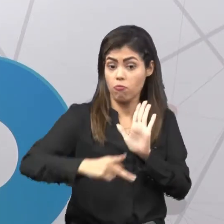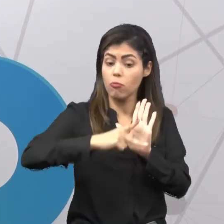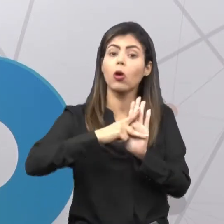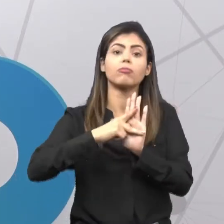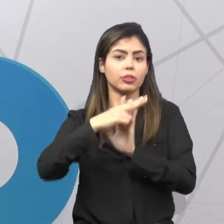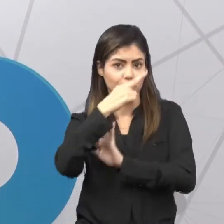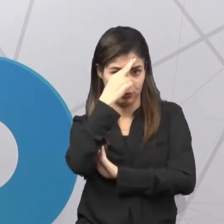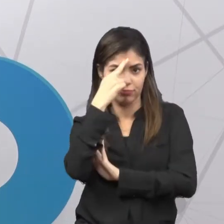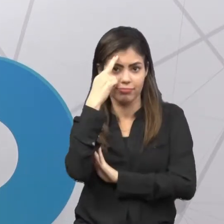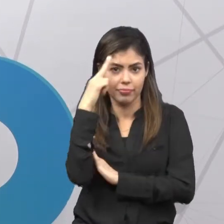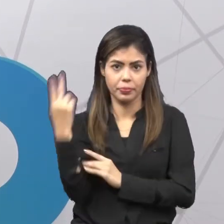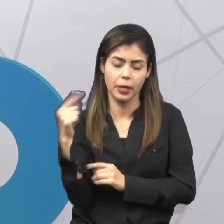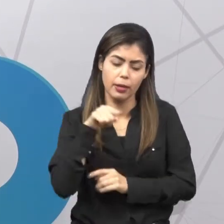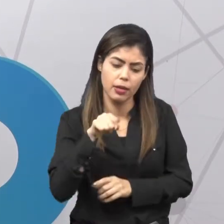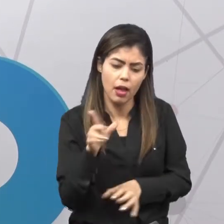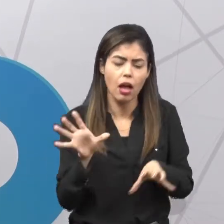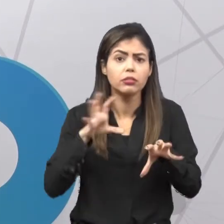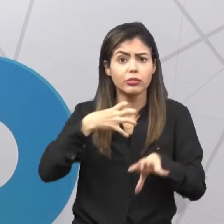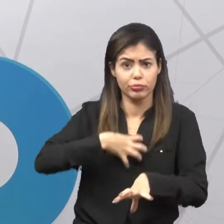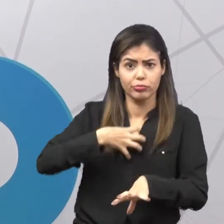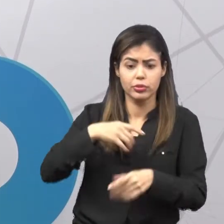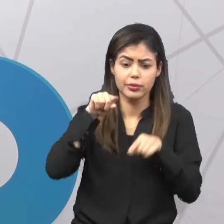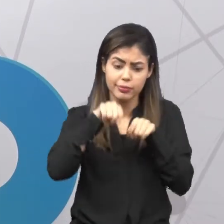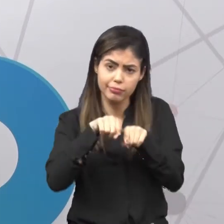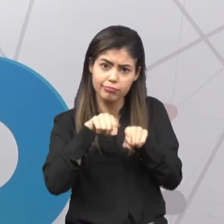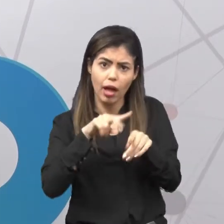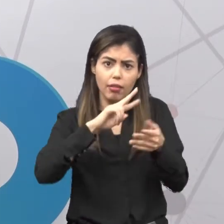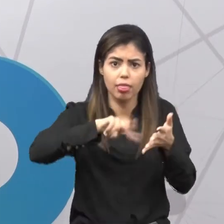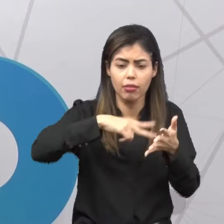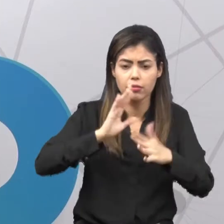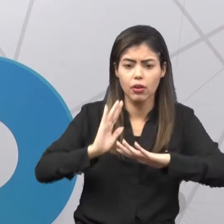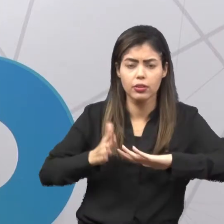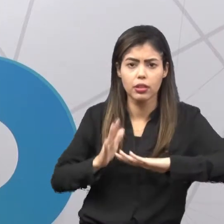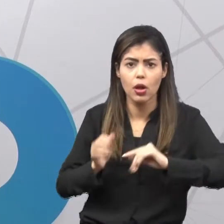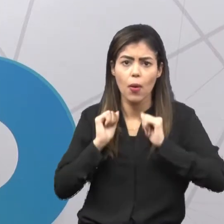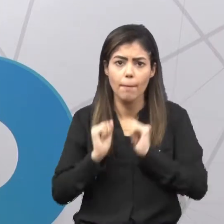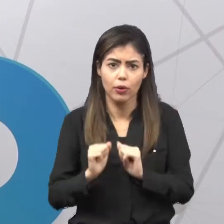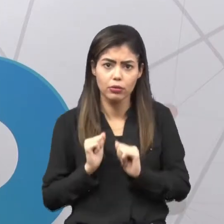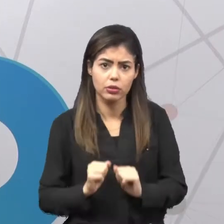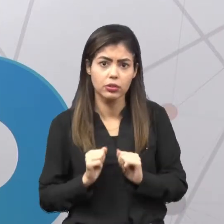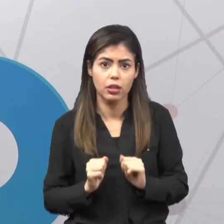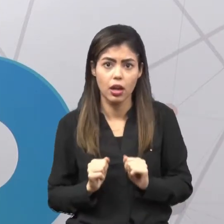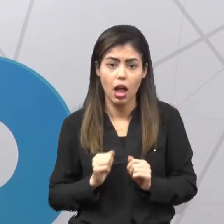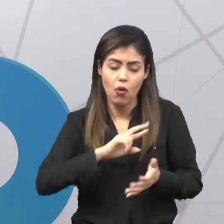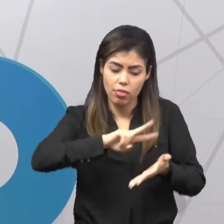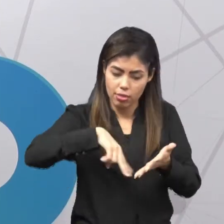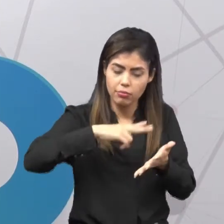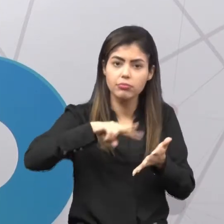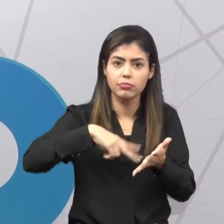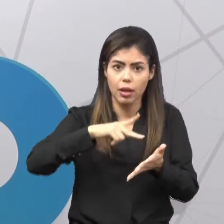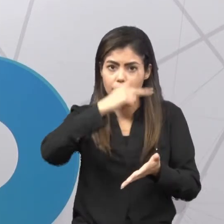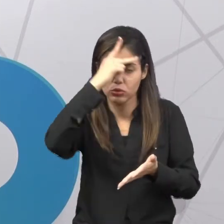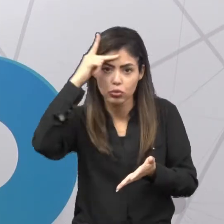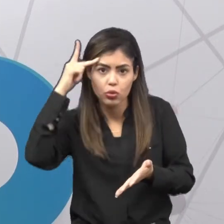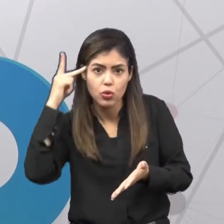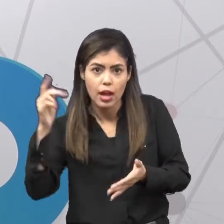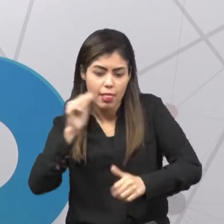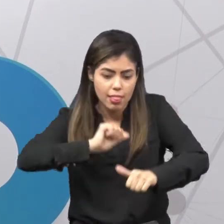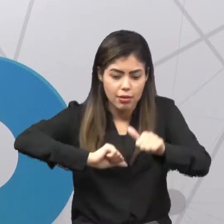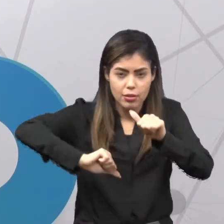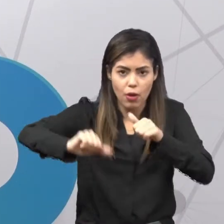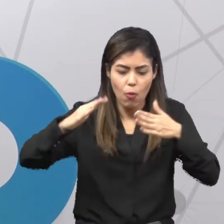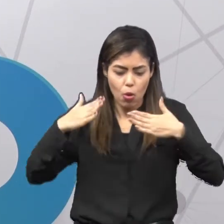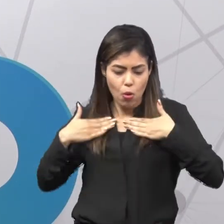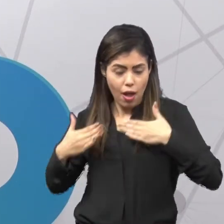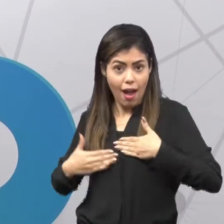história. E aí, nesse sentido, a dança contemporânea permite que o dançarino ele transforme o seu